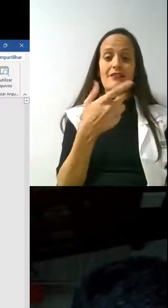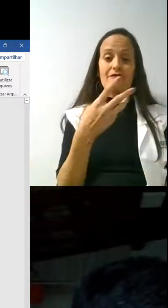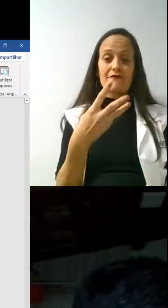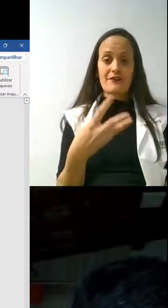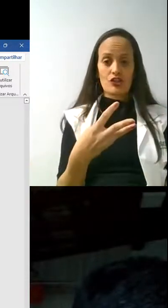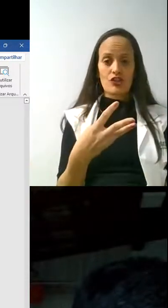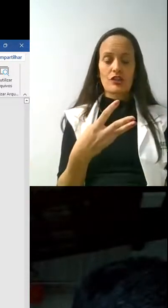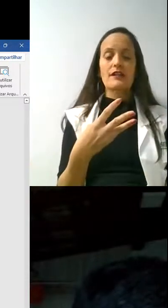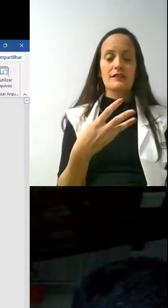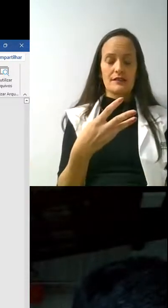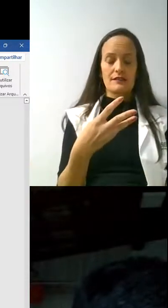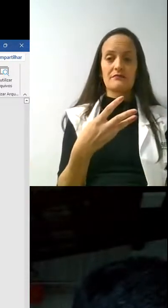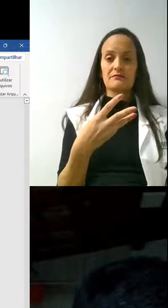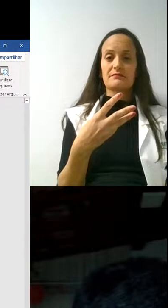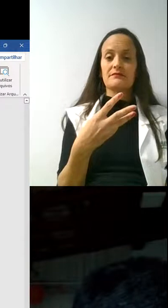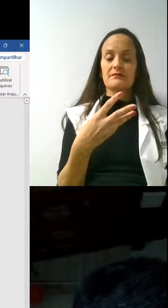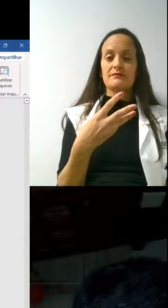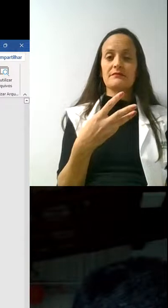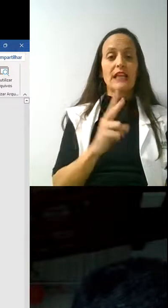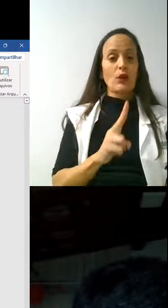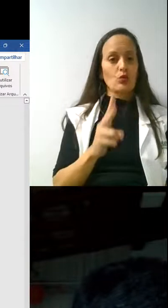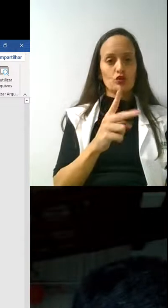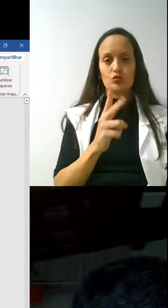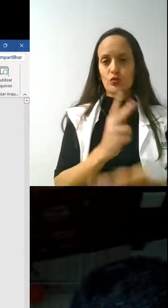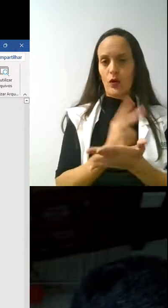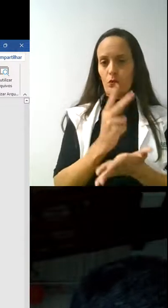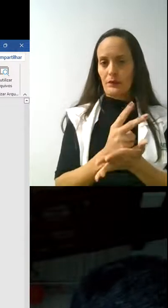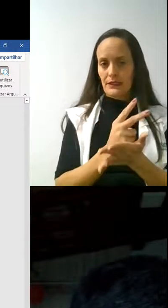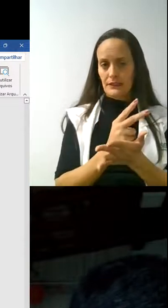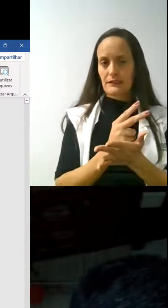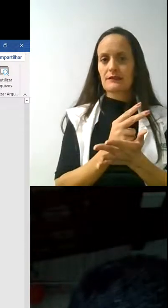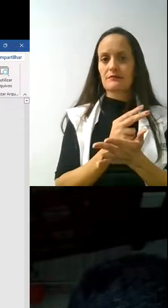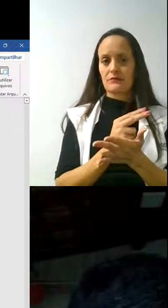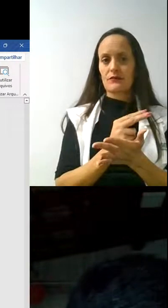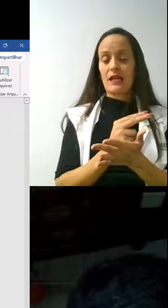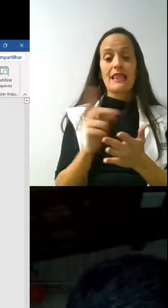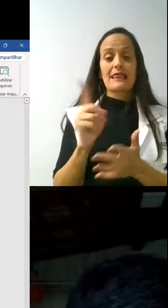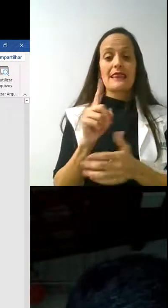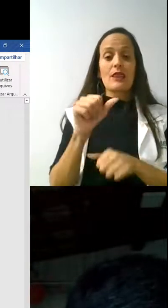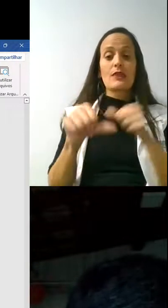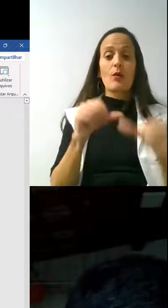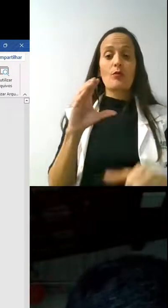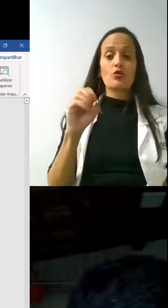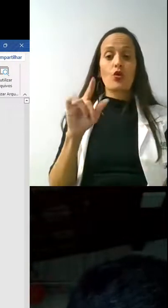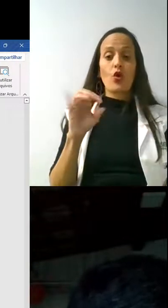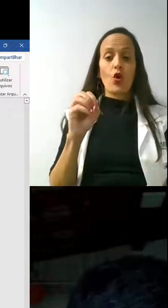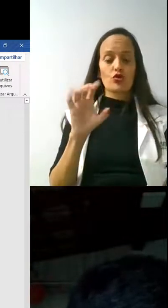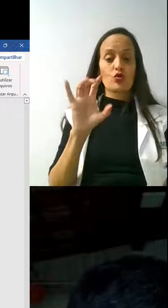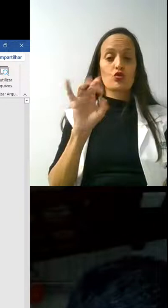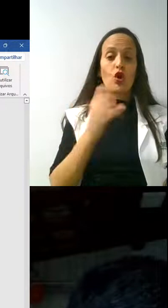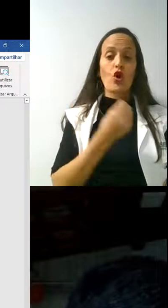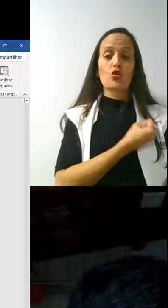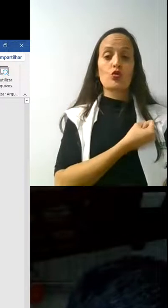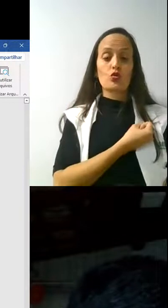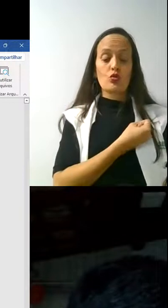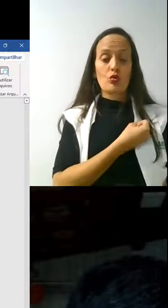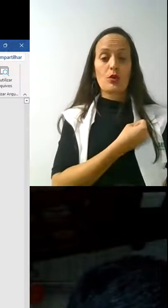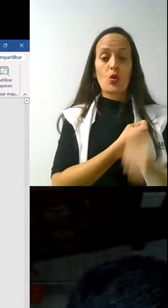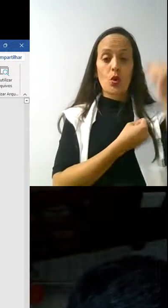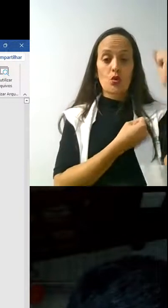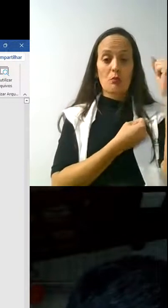dele, P33, vai continuar o mesmo, certo? Não muda o código, vai mudar o número só dele, certo? Porque